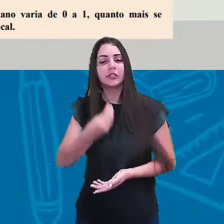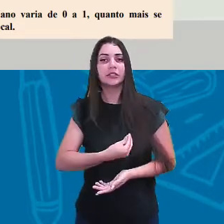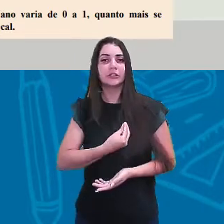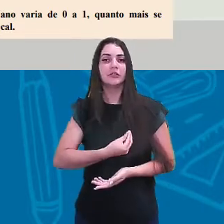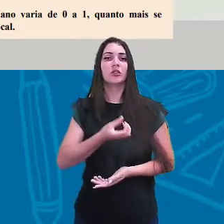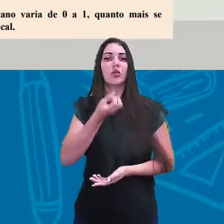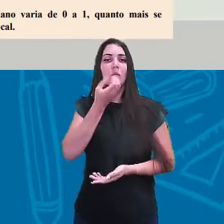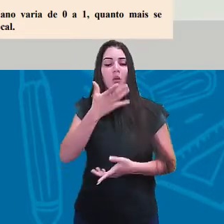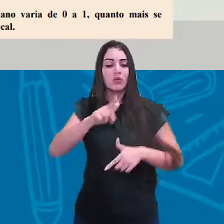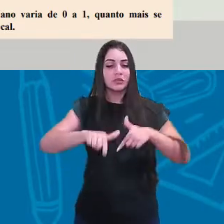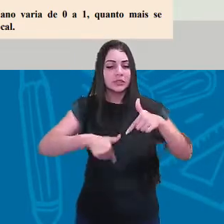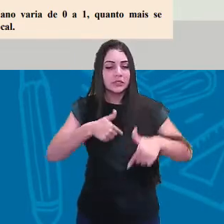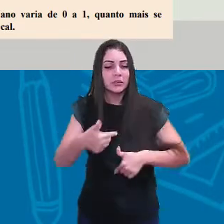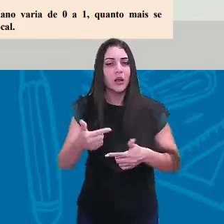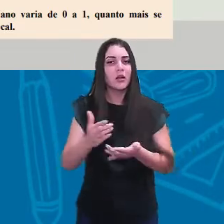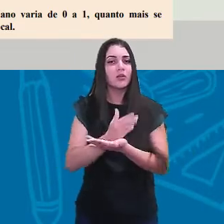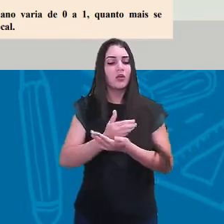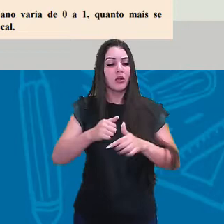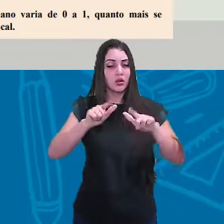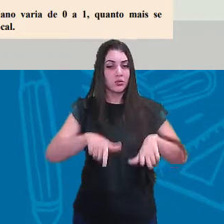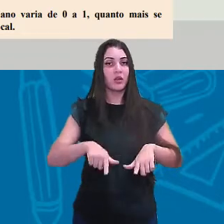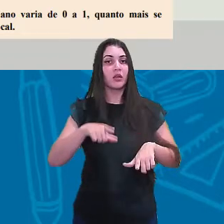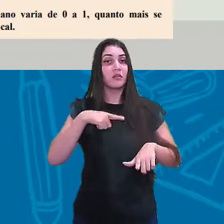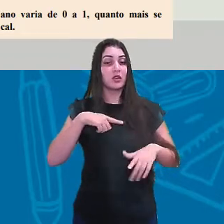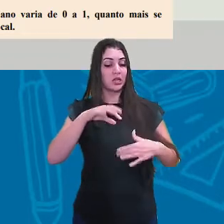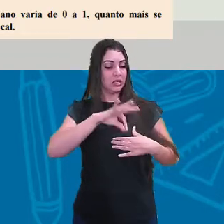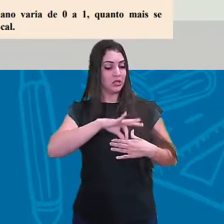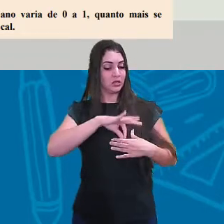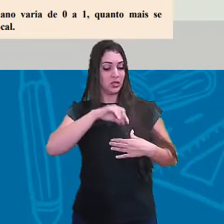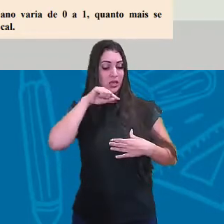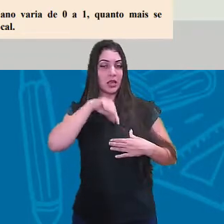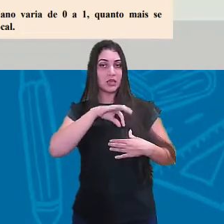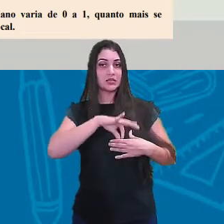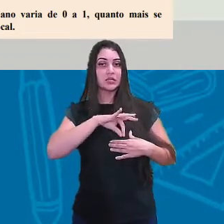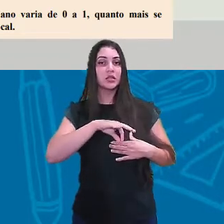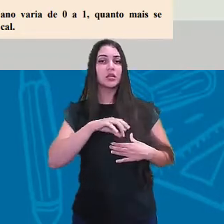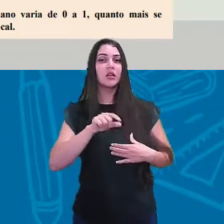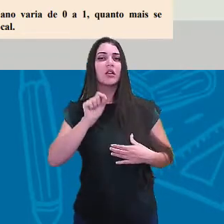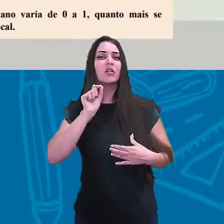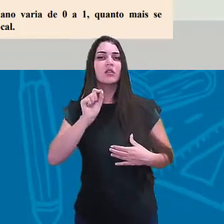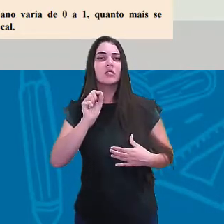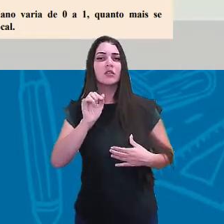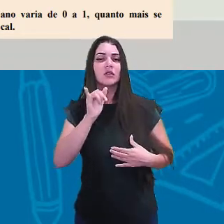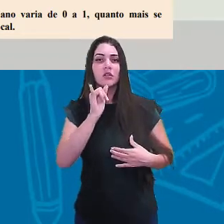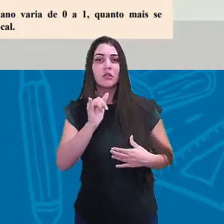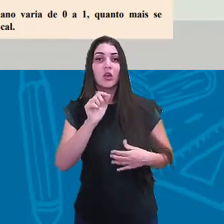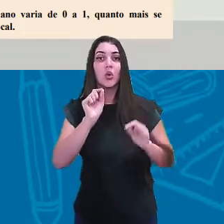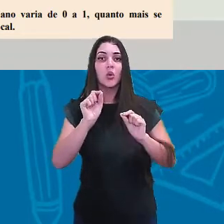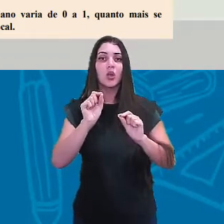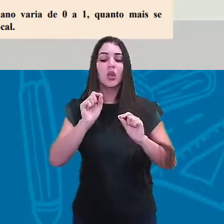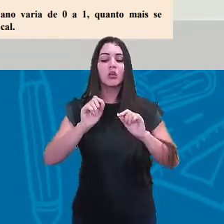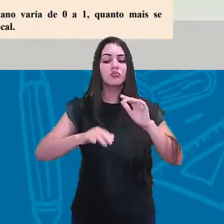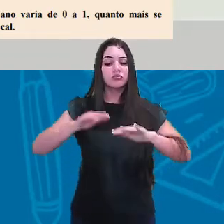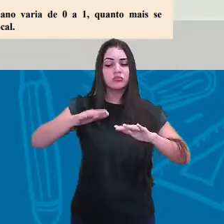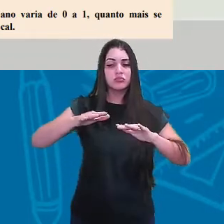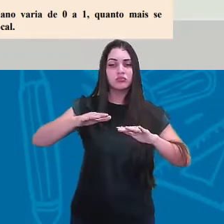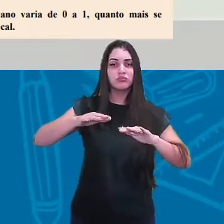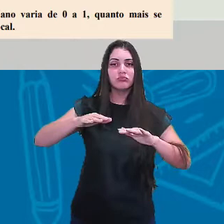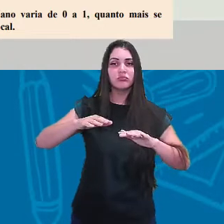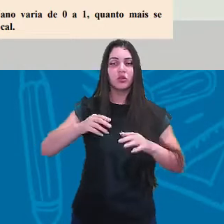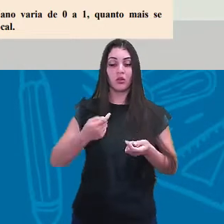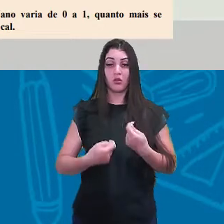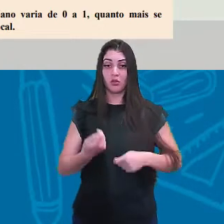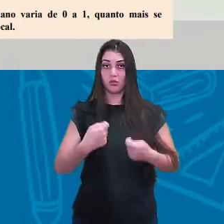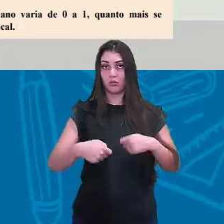ele em qual setor for, e que vai ter uma renda. E essa renda vai te dizer qual vai ser o seu nível econômico, né? E